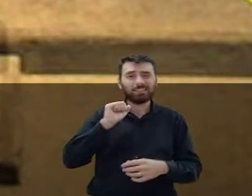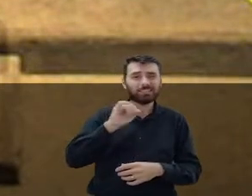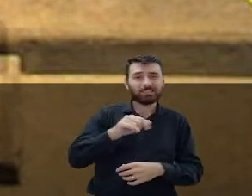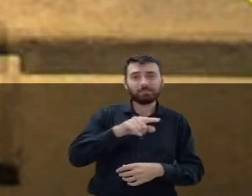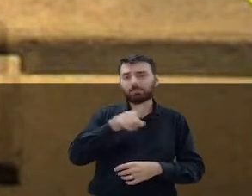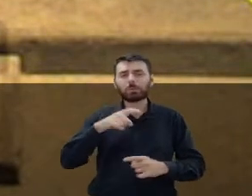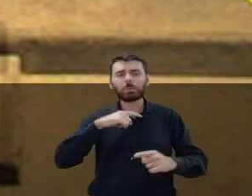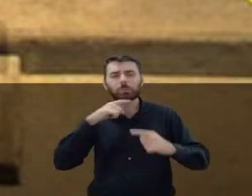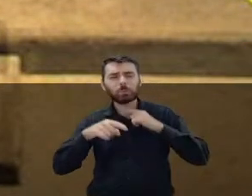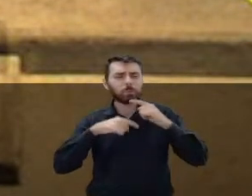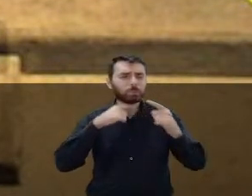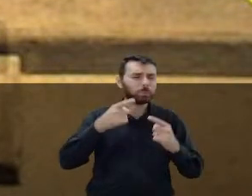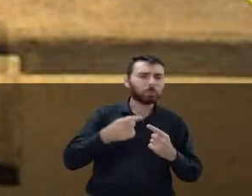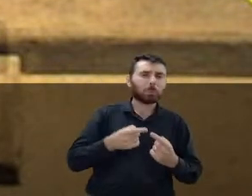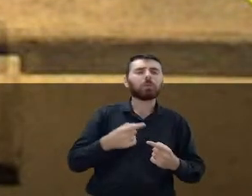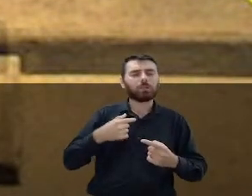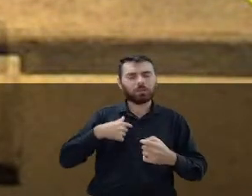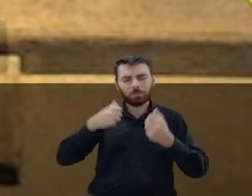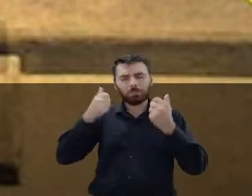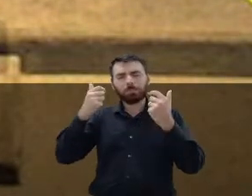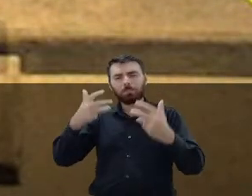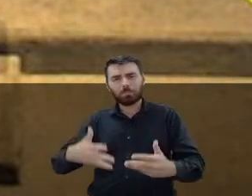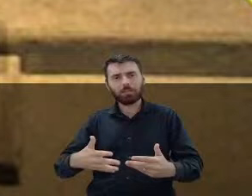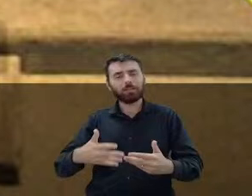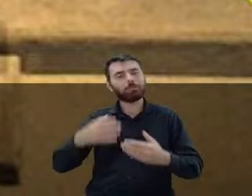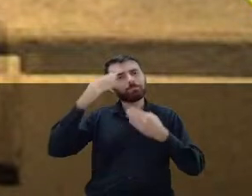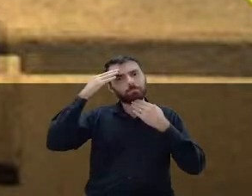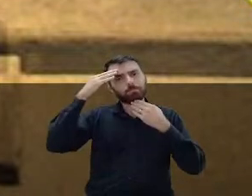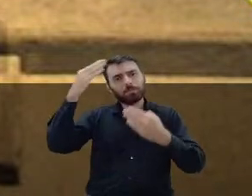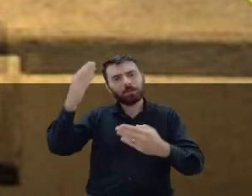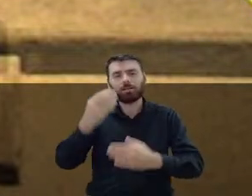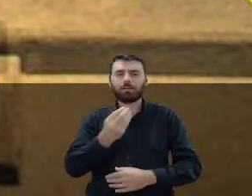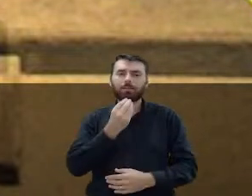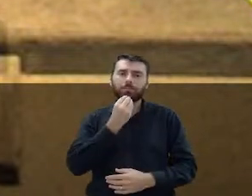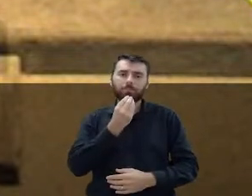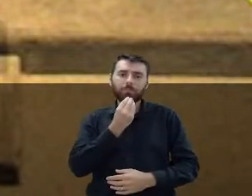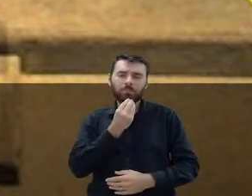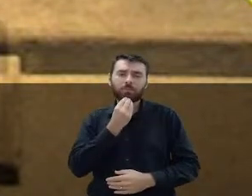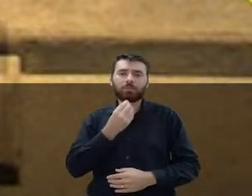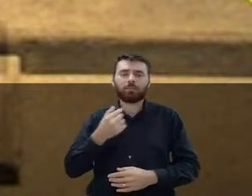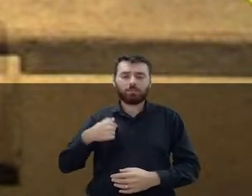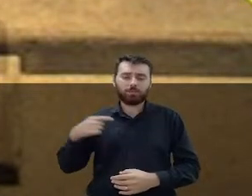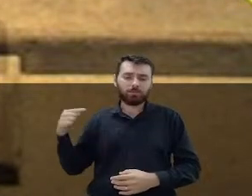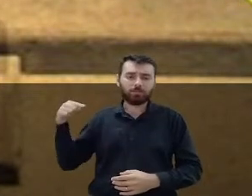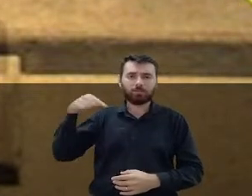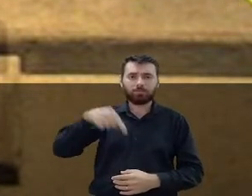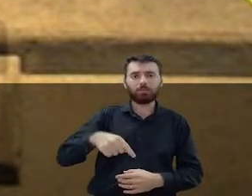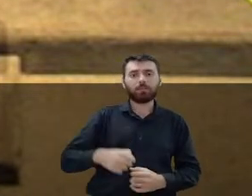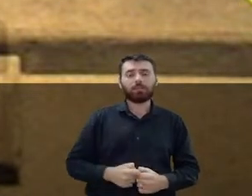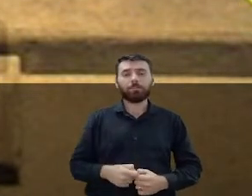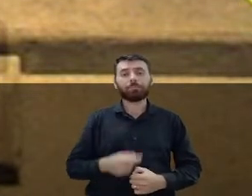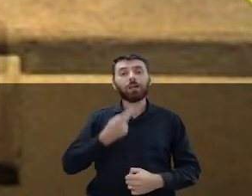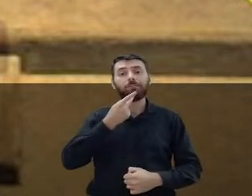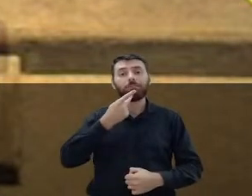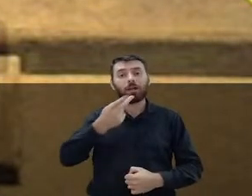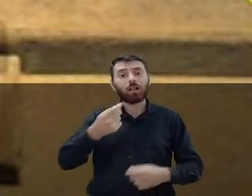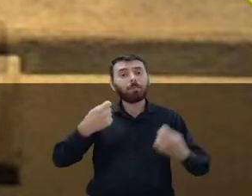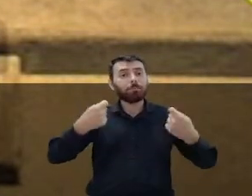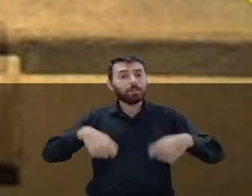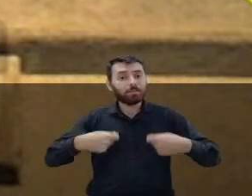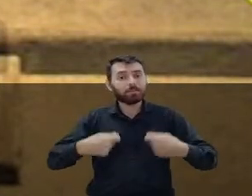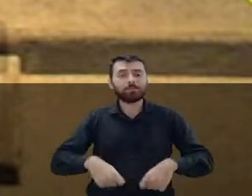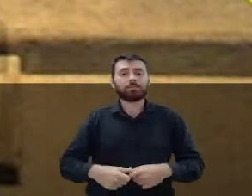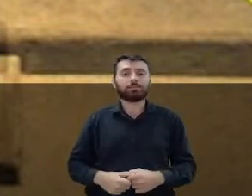sem clareza. Tá? Então, eu agradeço a oportunidade. Dizia Johan Guette que falar é uma necessidade, esperava não